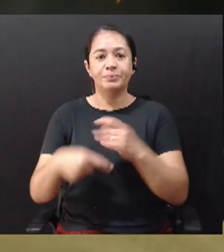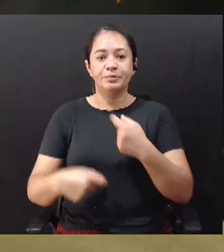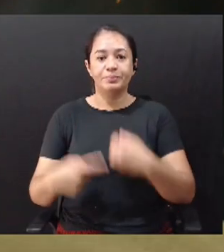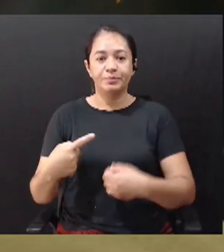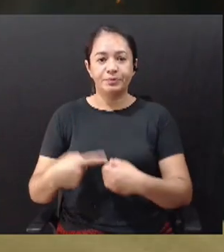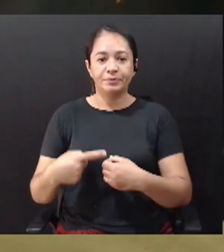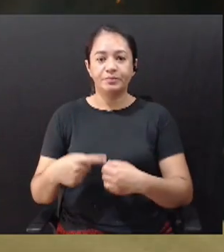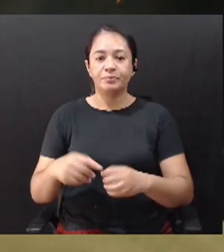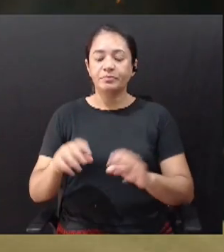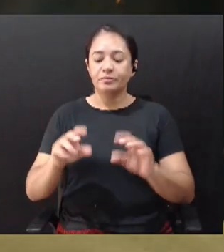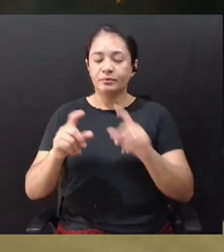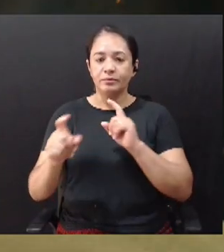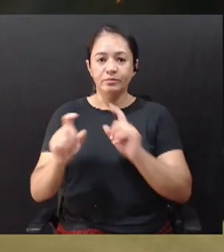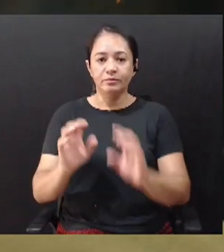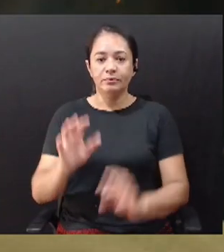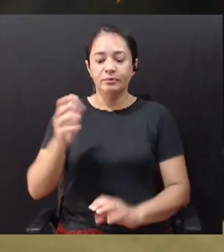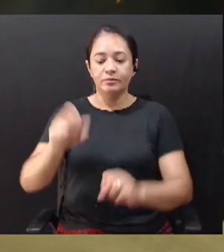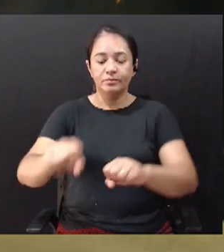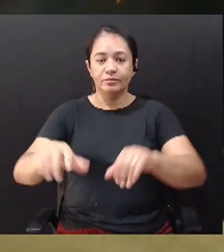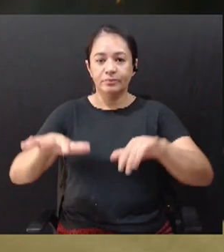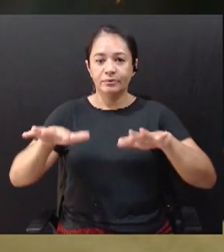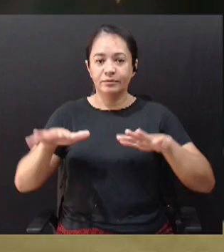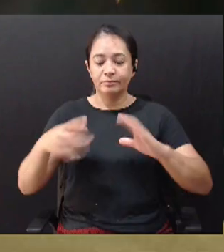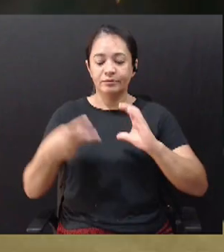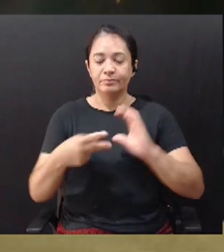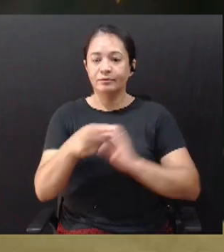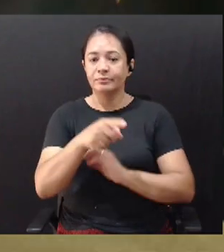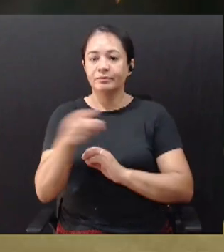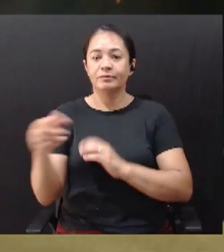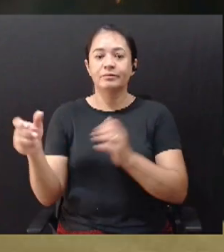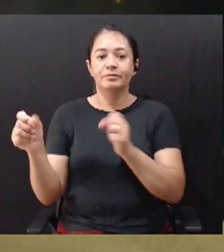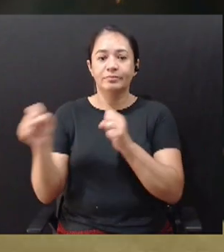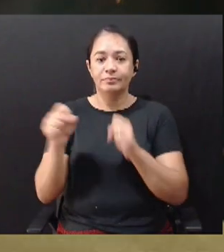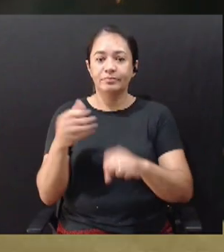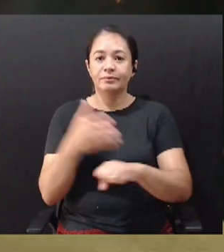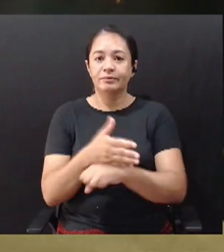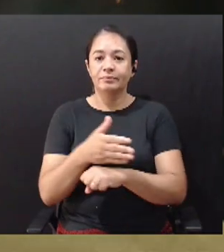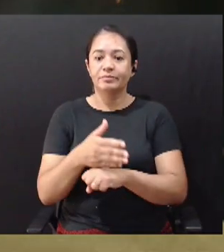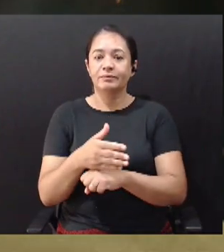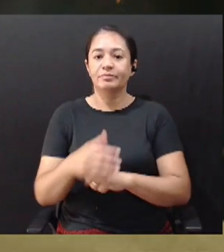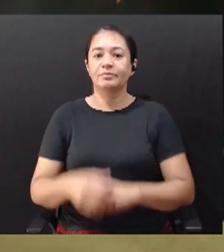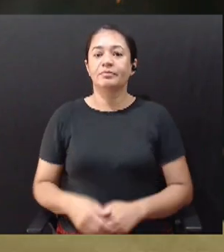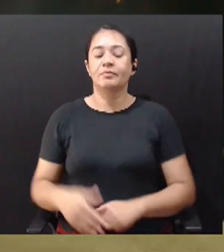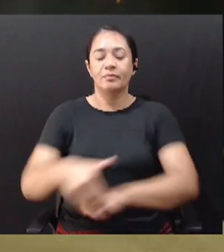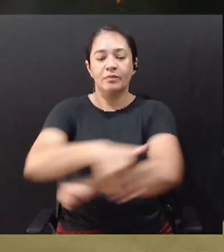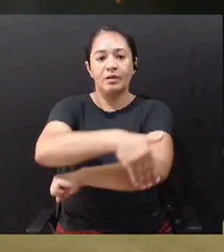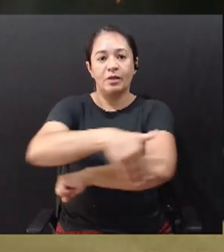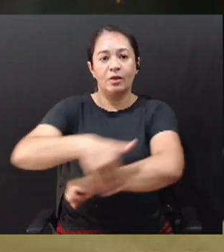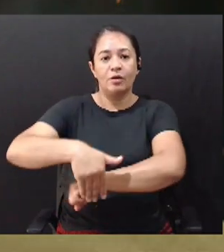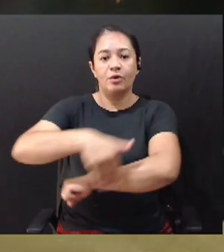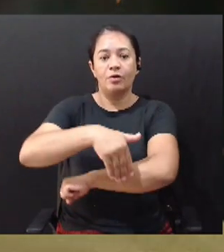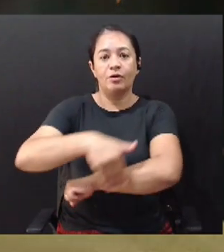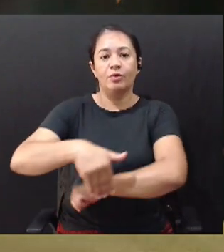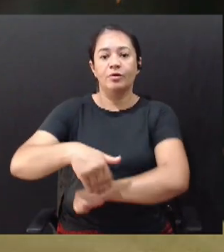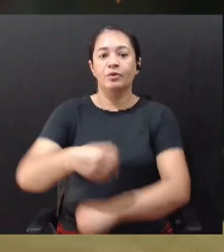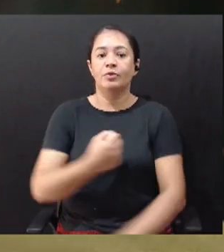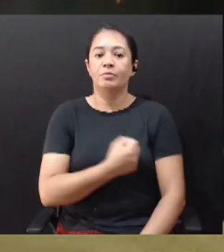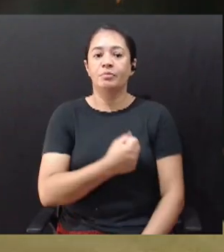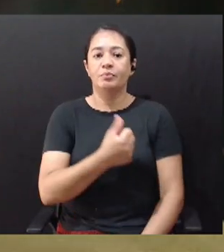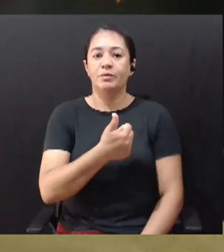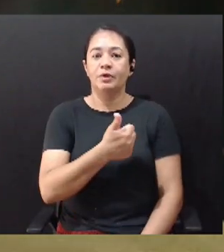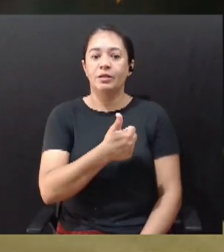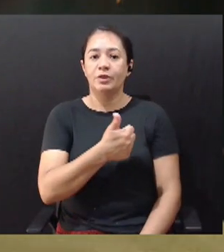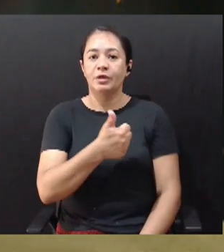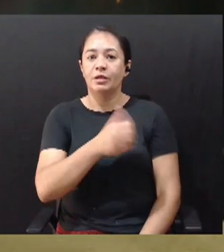será realizada no plenário da Câmara, você pode participar, tá? Entrada pela Avenida da Saudade 1004, bairro Ponte Preta, vai ter aí